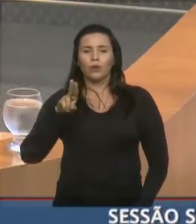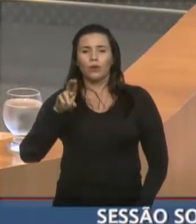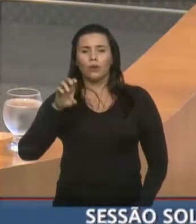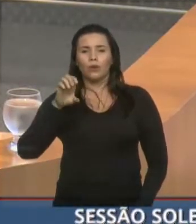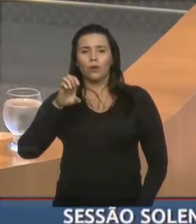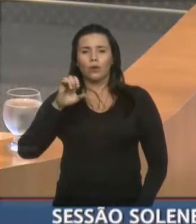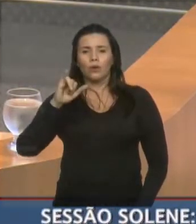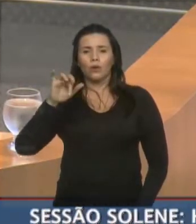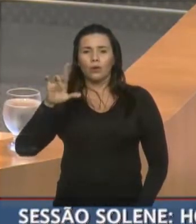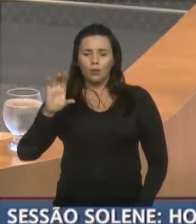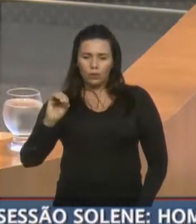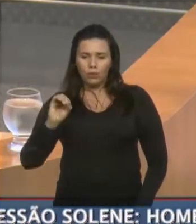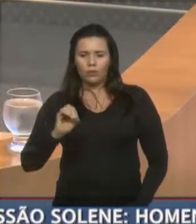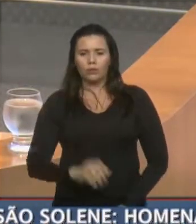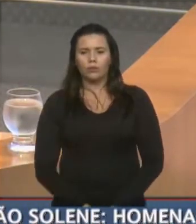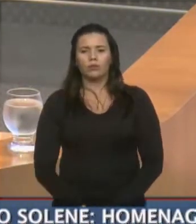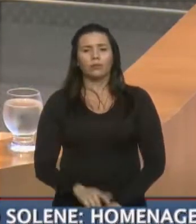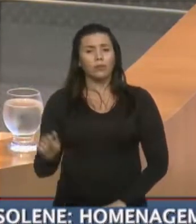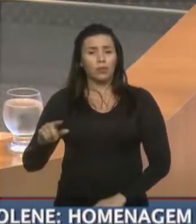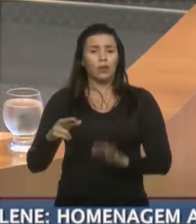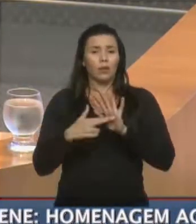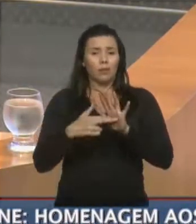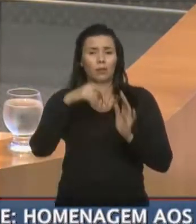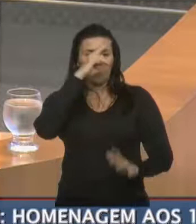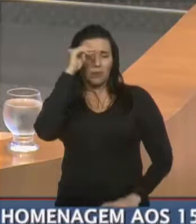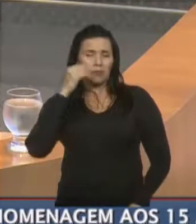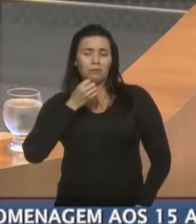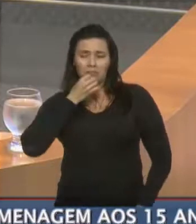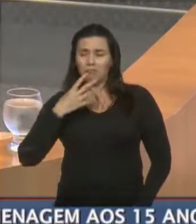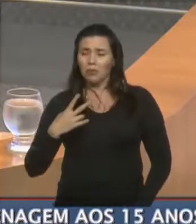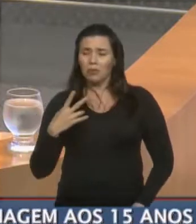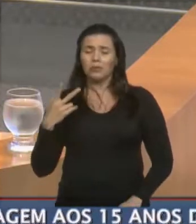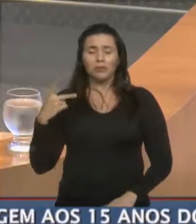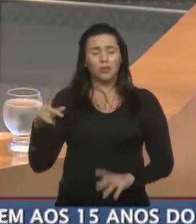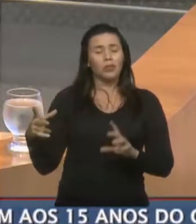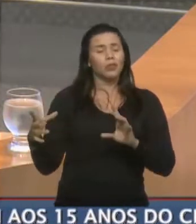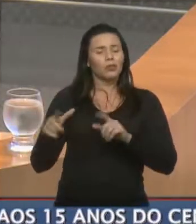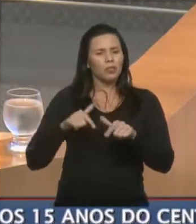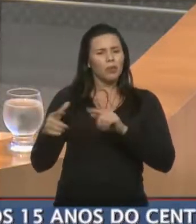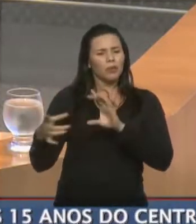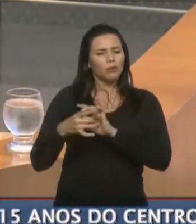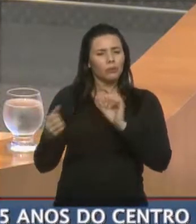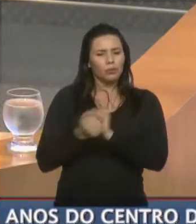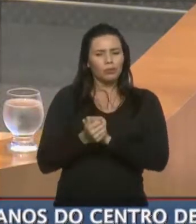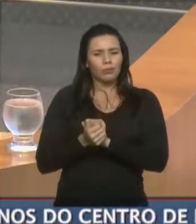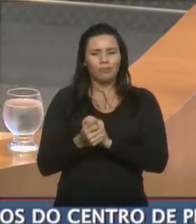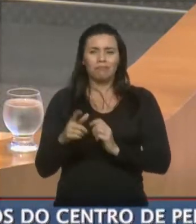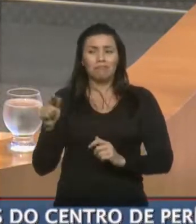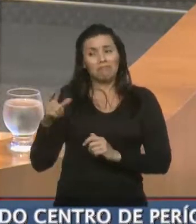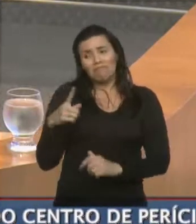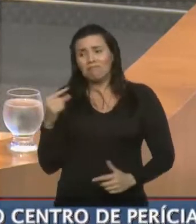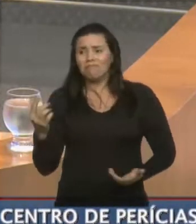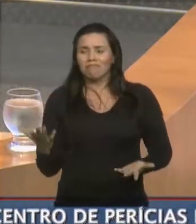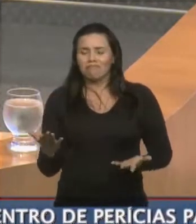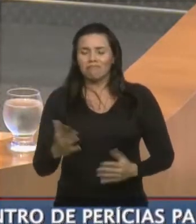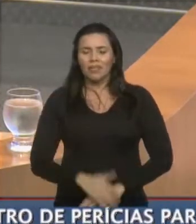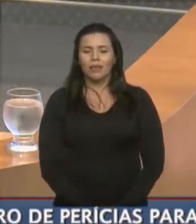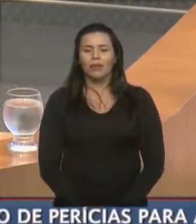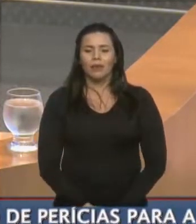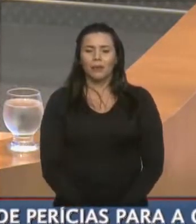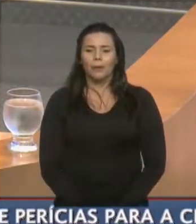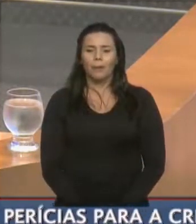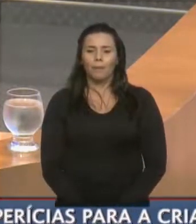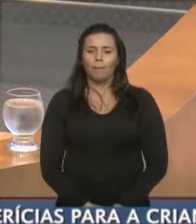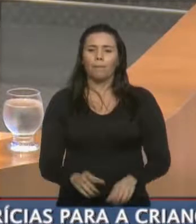municipal à força estadual. E quero cumprimentar algumas pessoas aqui, me permita, deputado Zito. A doutora Simone, desde o início na